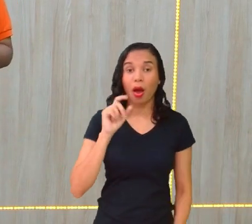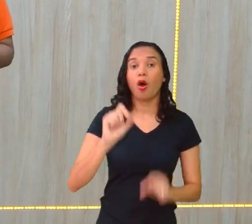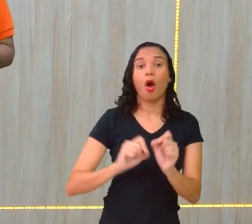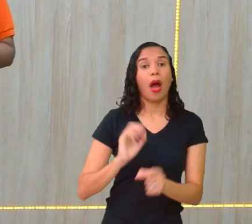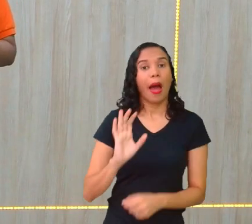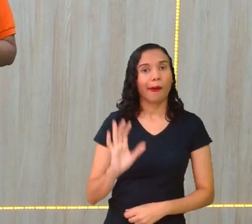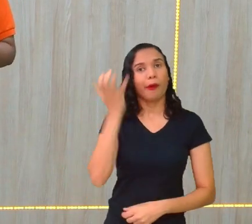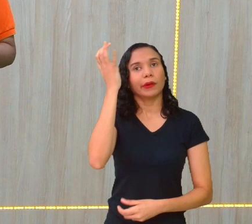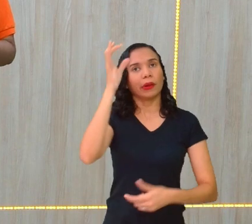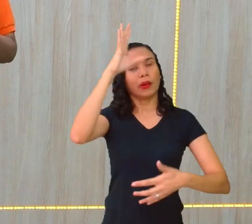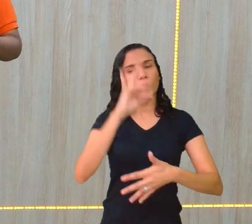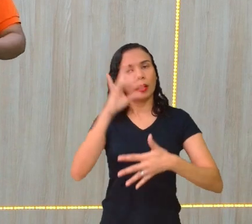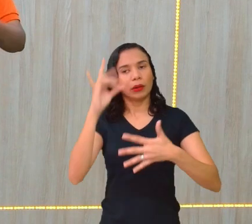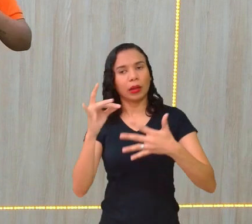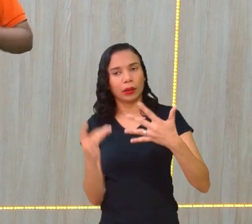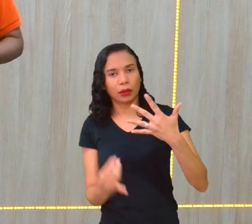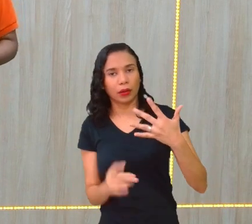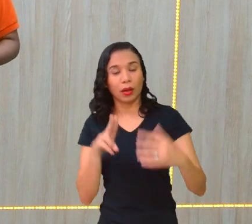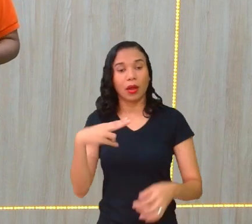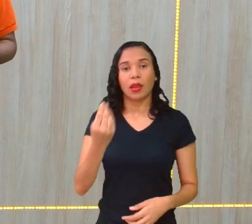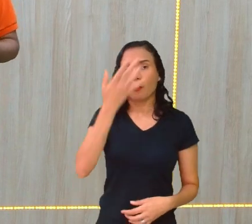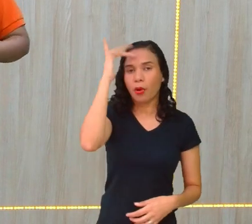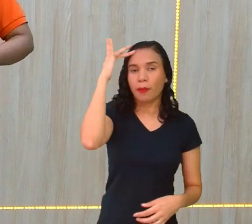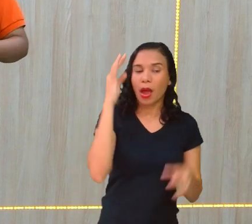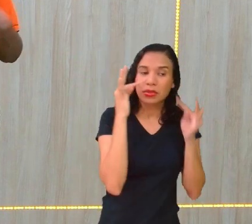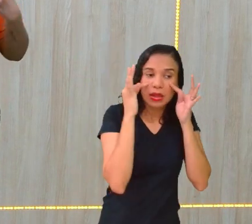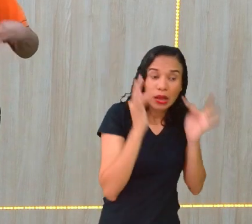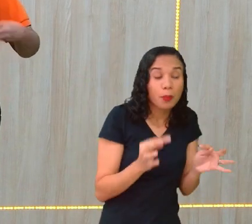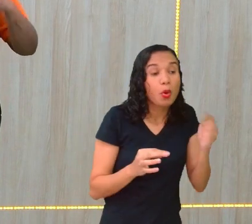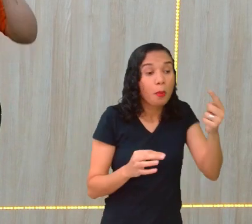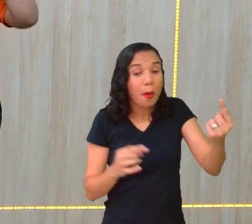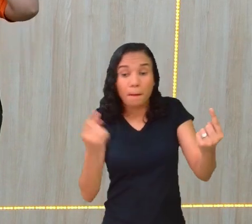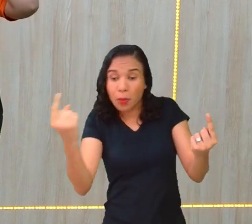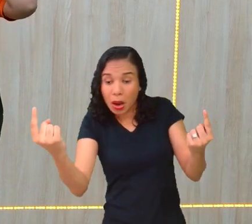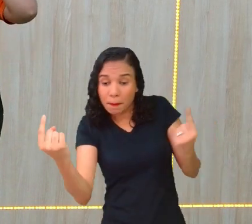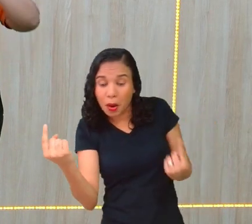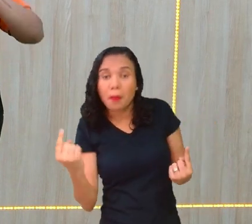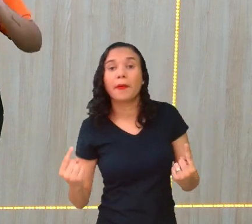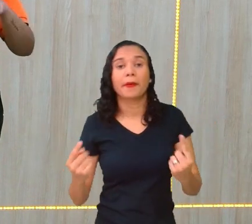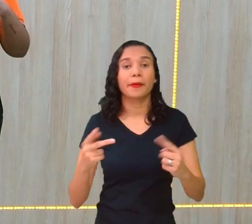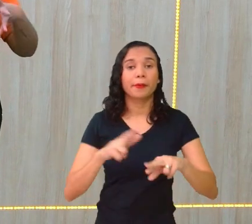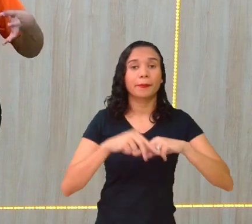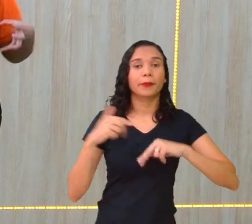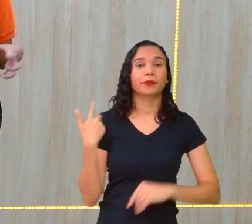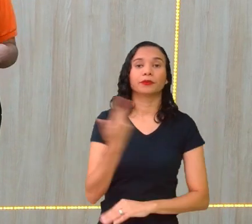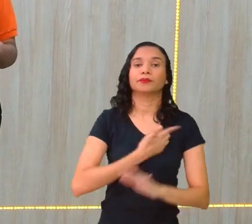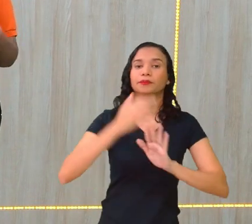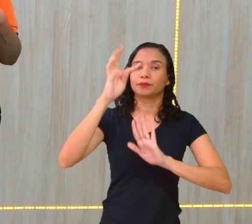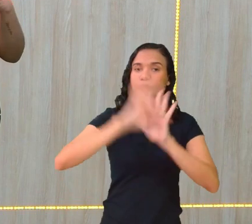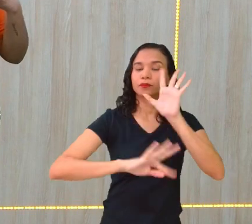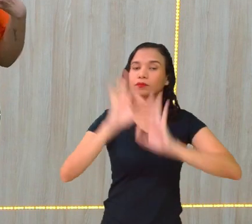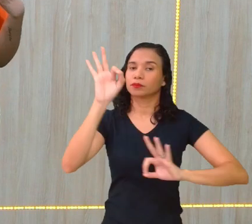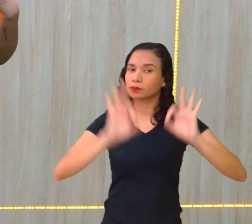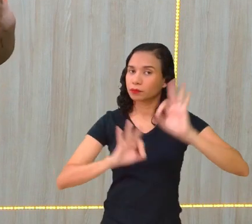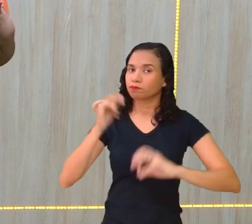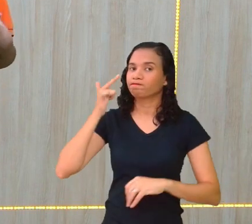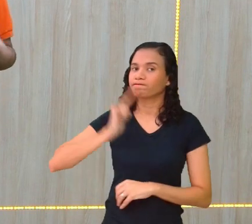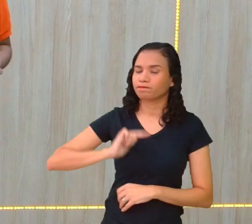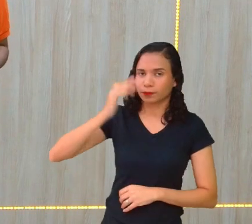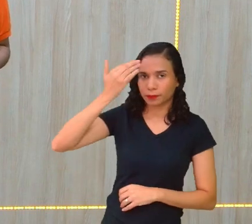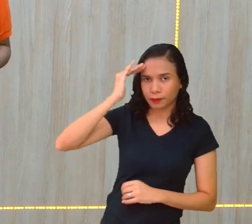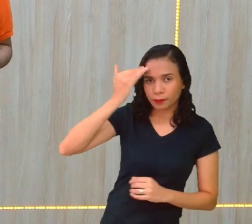depois ele pode passar para os depoimentos, né? E aí a gente, com esse texto organizado, consegue